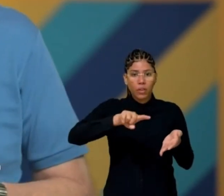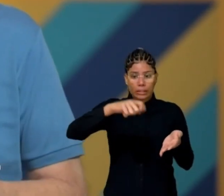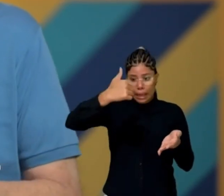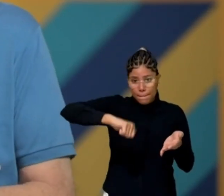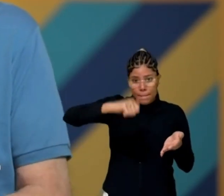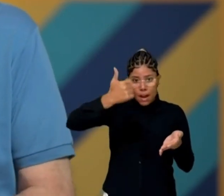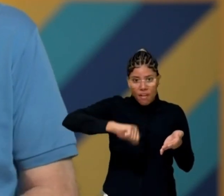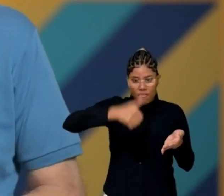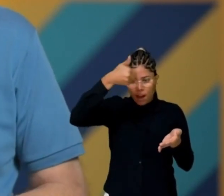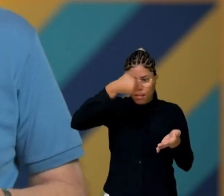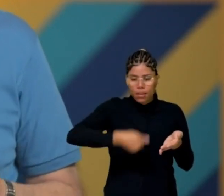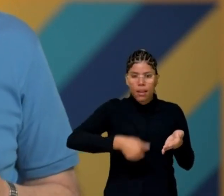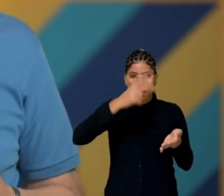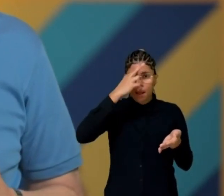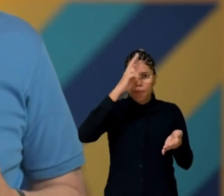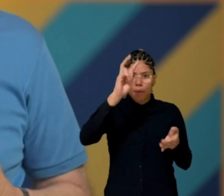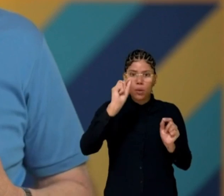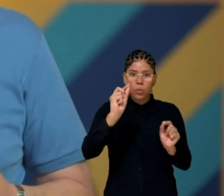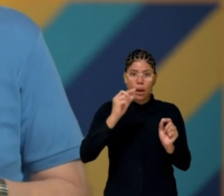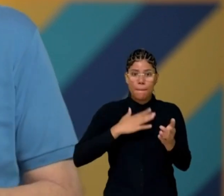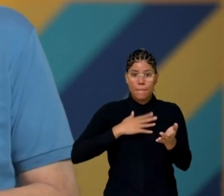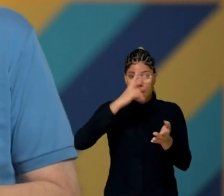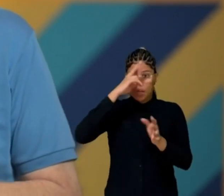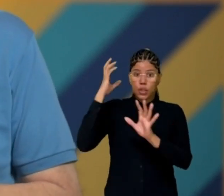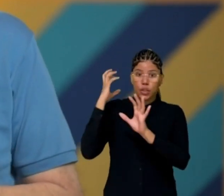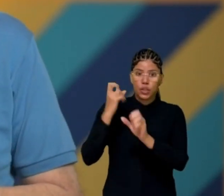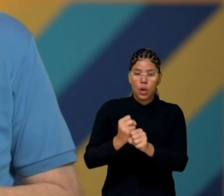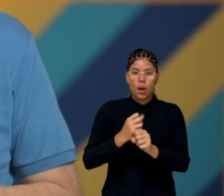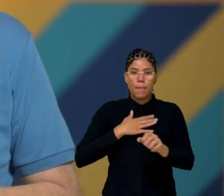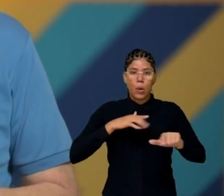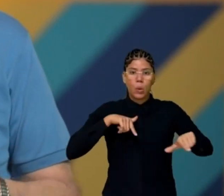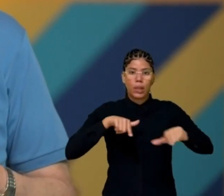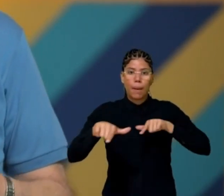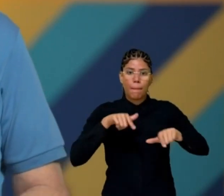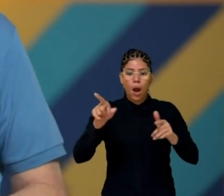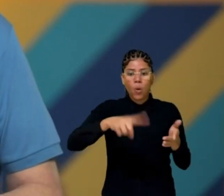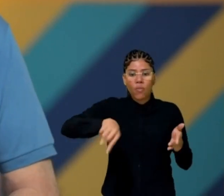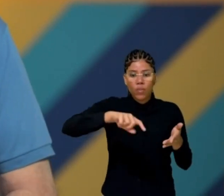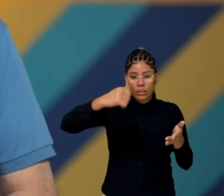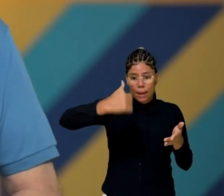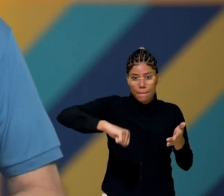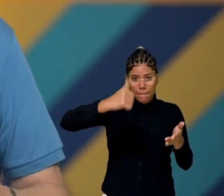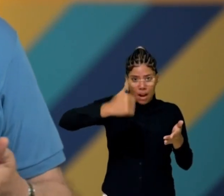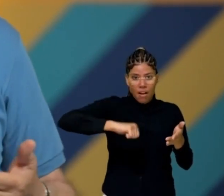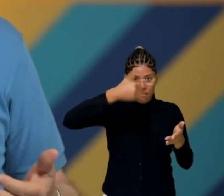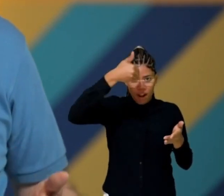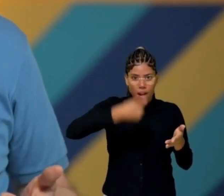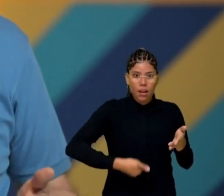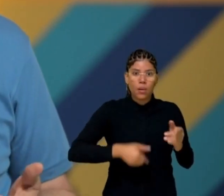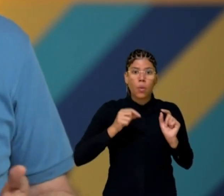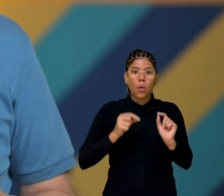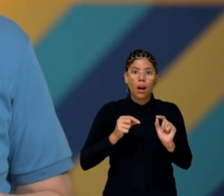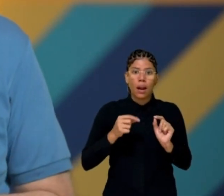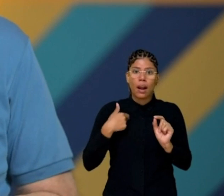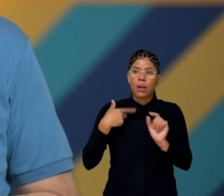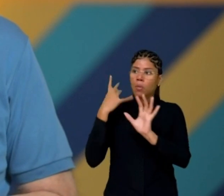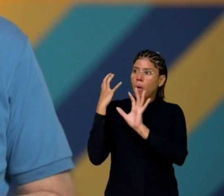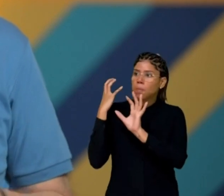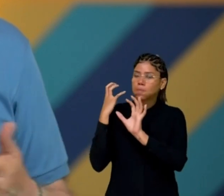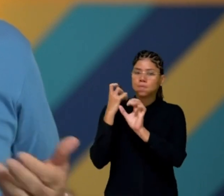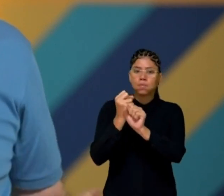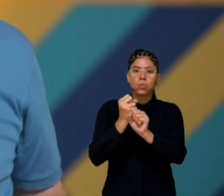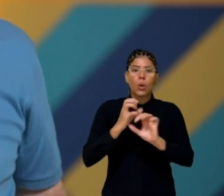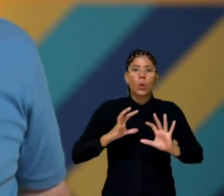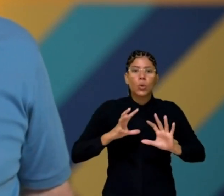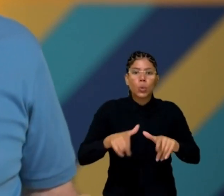me avaliem pela minha história, pelo meu trabalho. Peço que me avaliem pela minha trajetória,